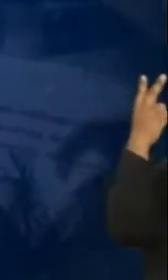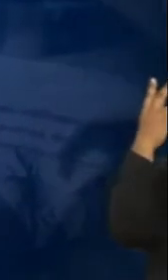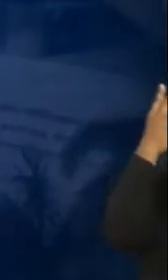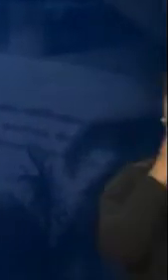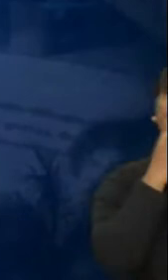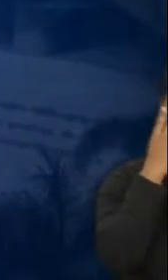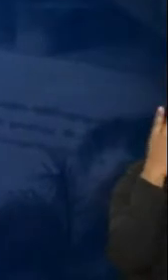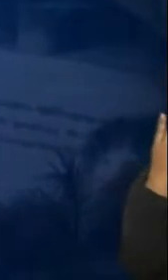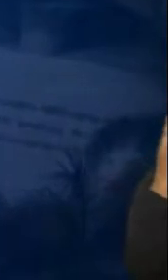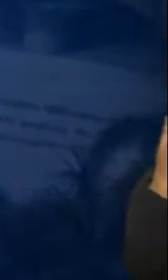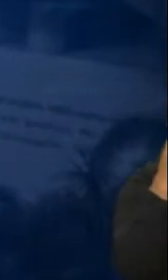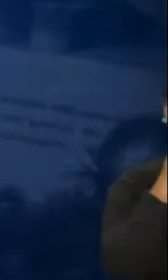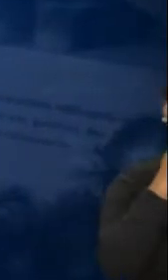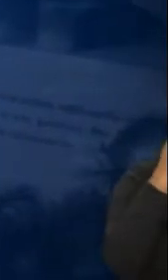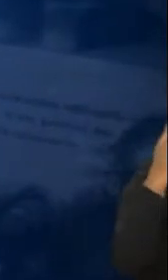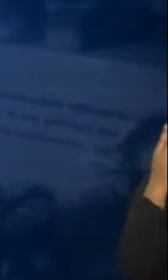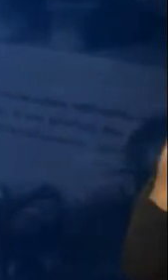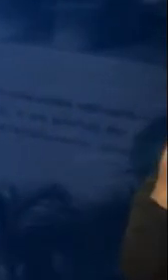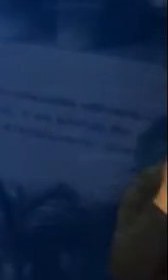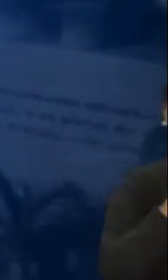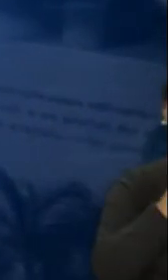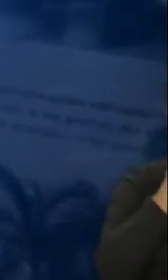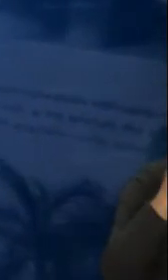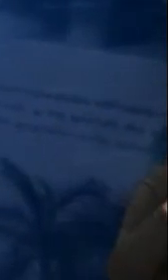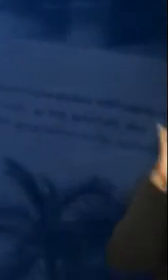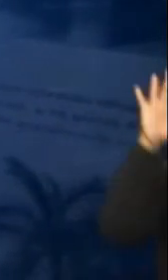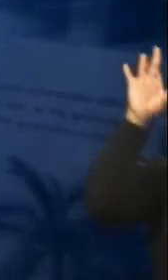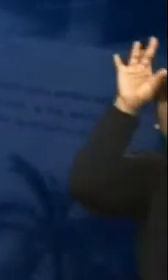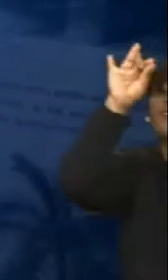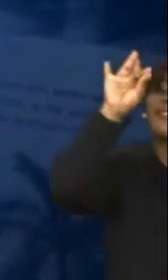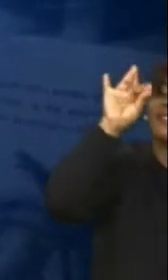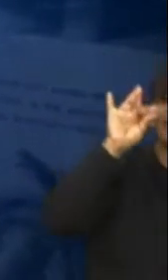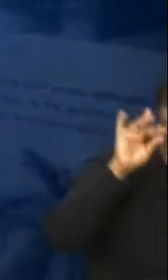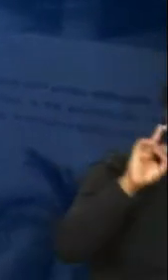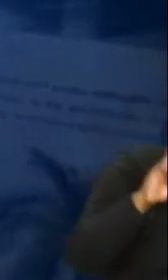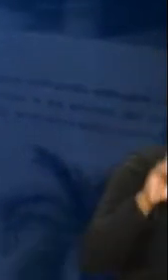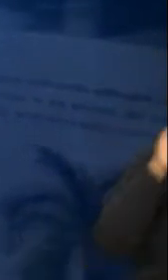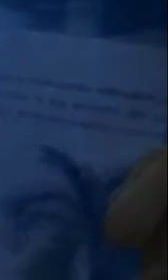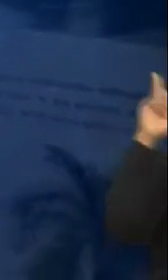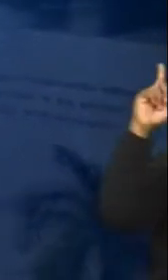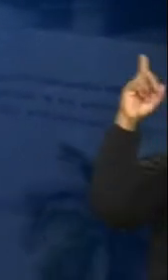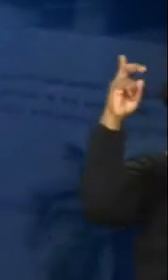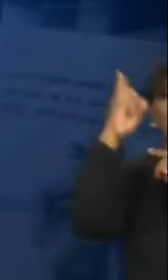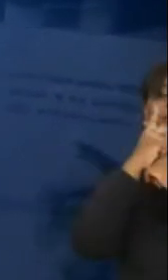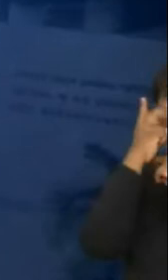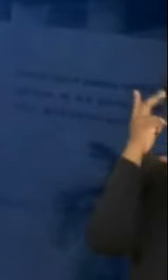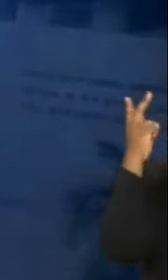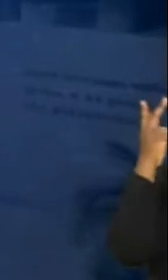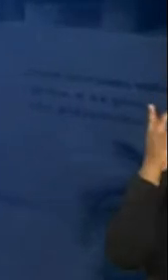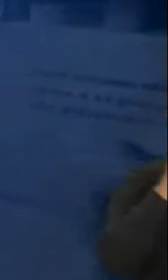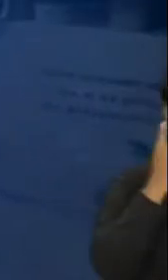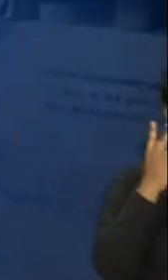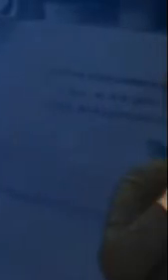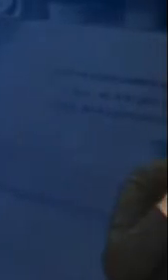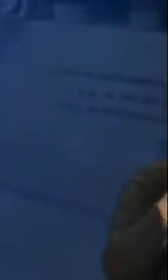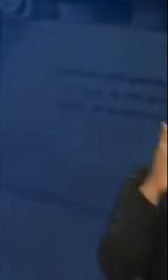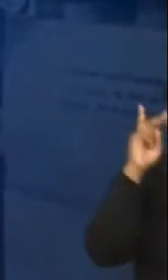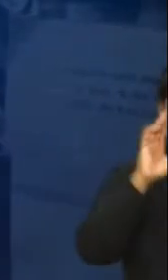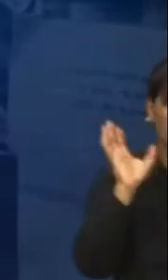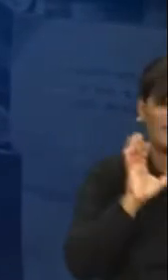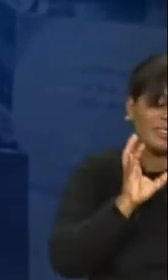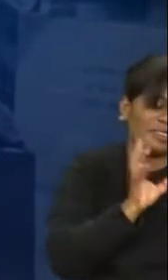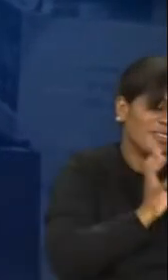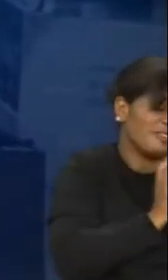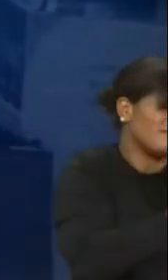Deus está cuidando de mim. Nos detalhes cuida. Nos detalhes cuida. O seu amor